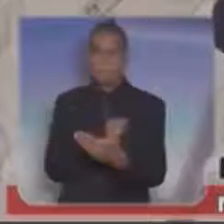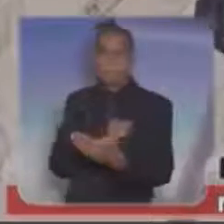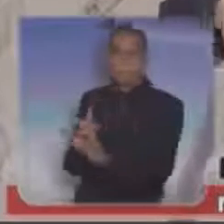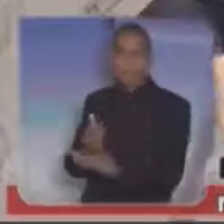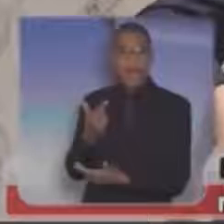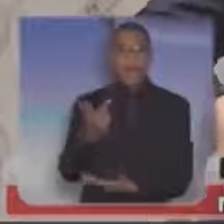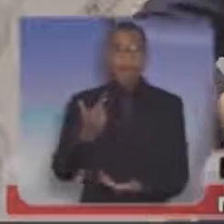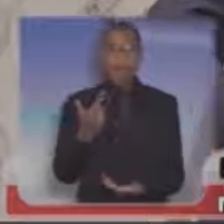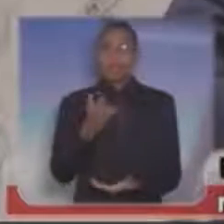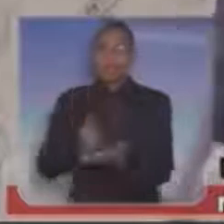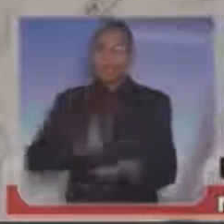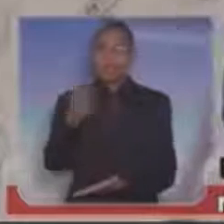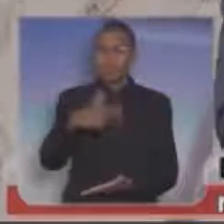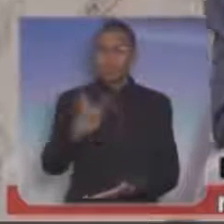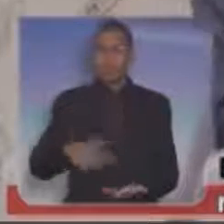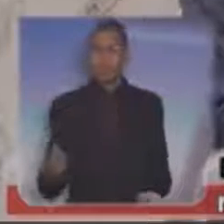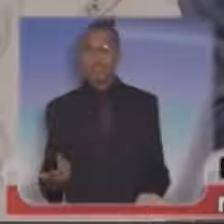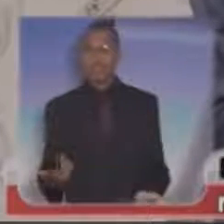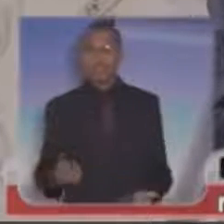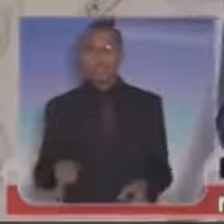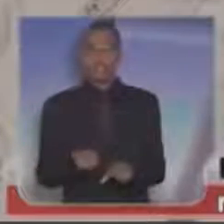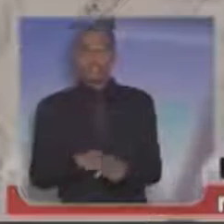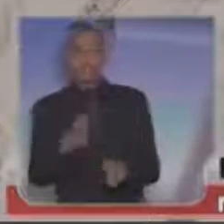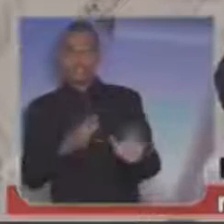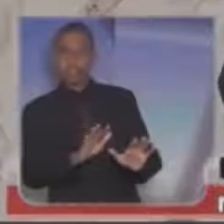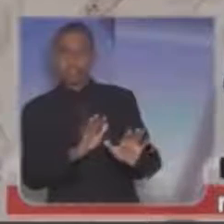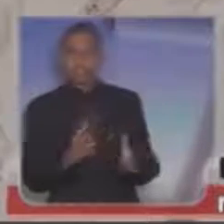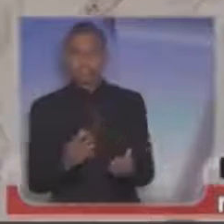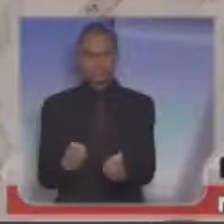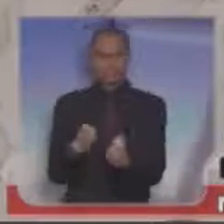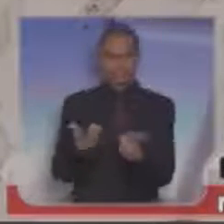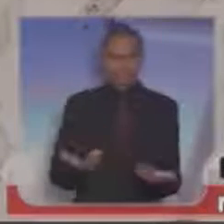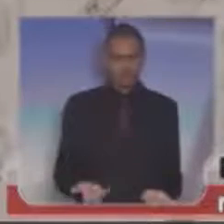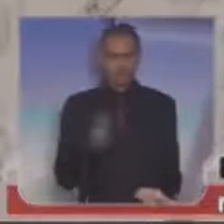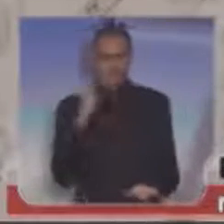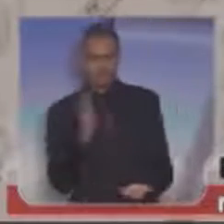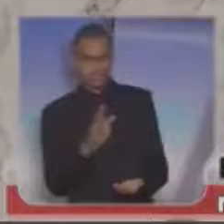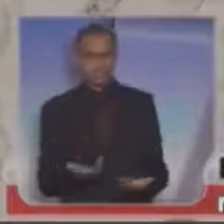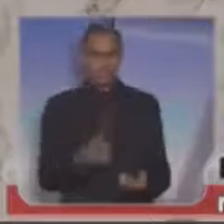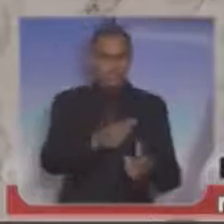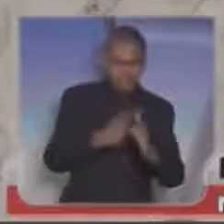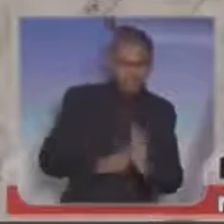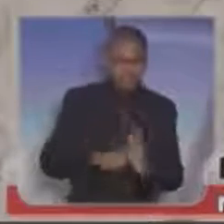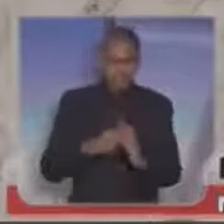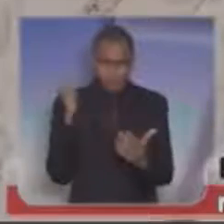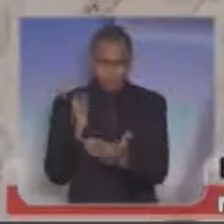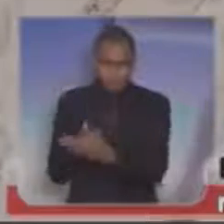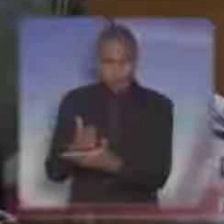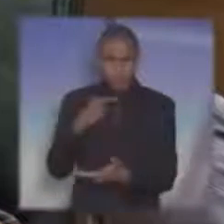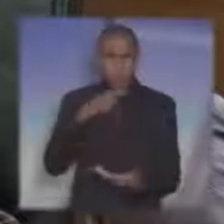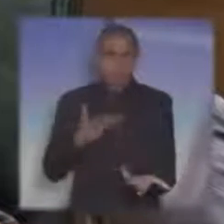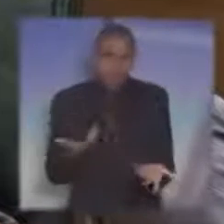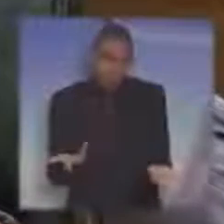não paga o tributo e ainda tem isenção uma conta que de fato difícil de ser fechada mas o dado concreto